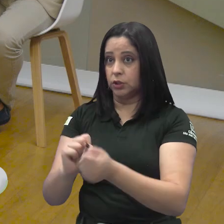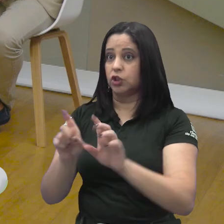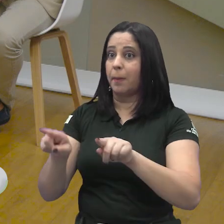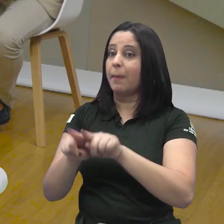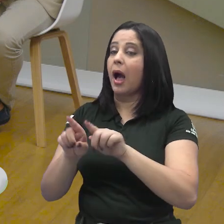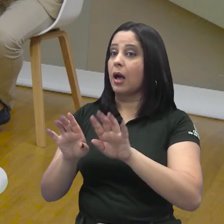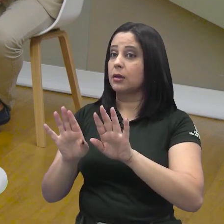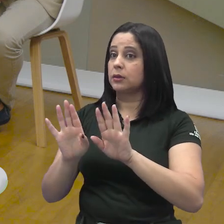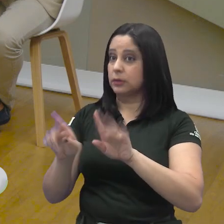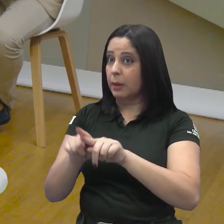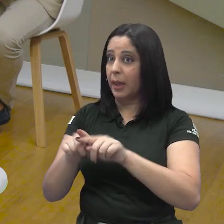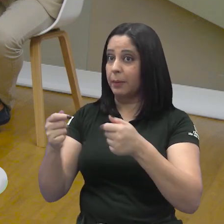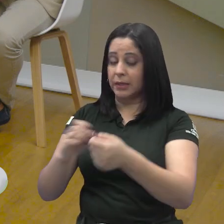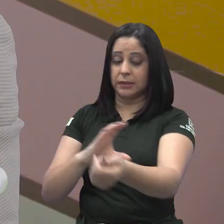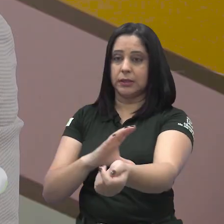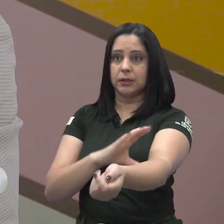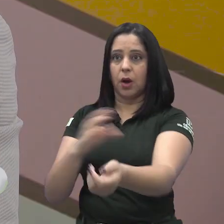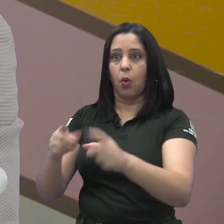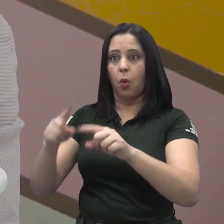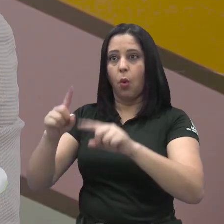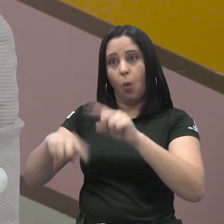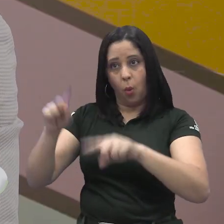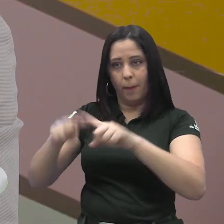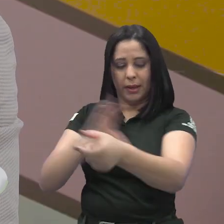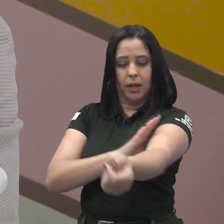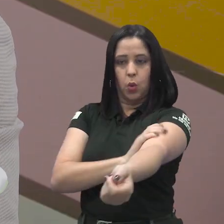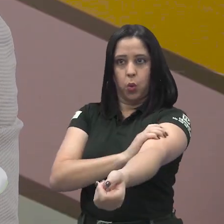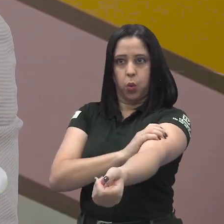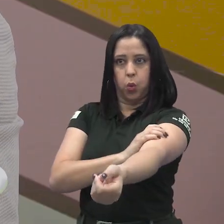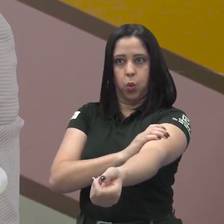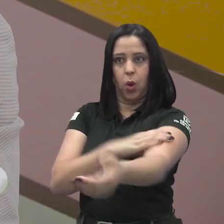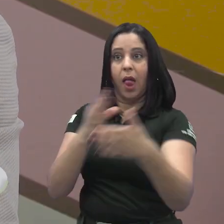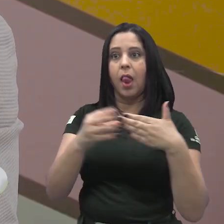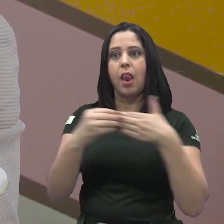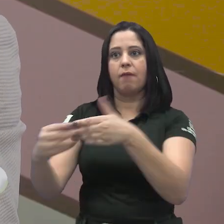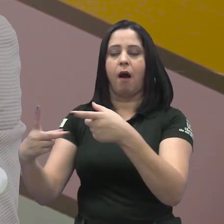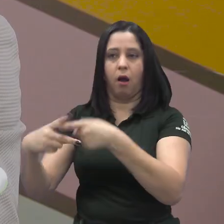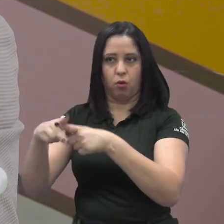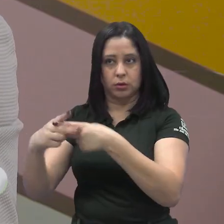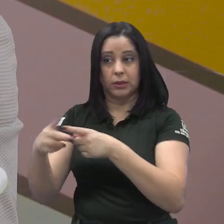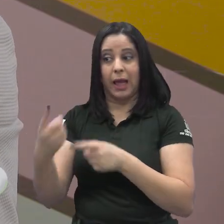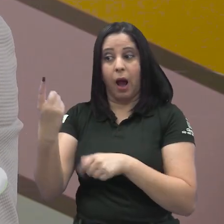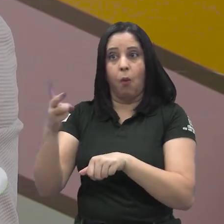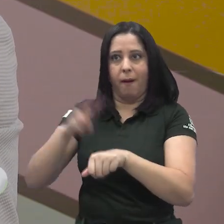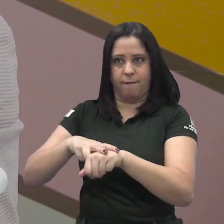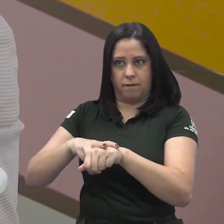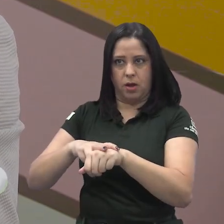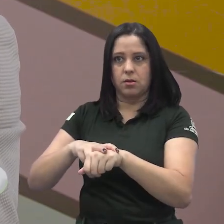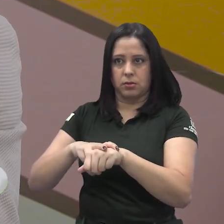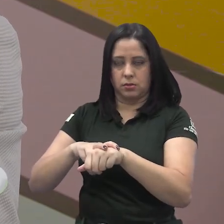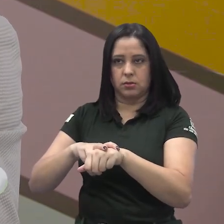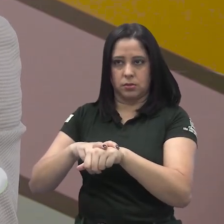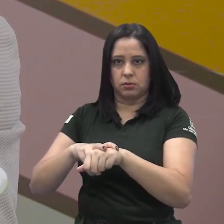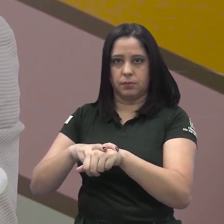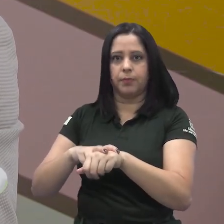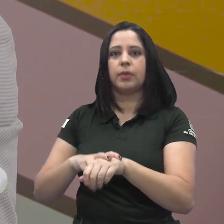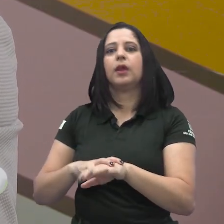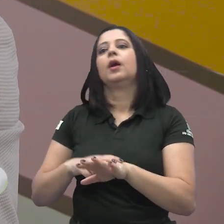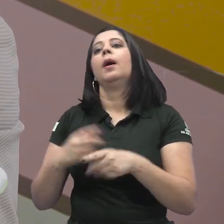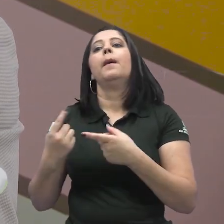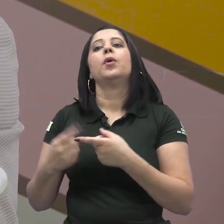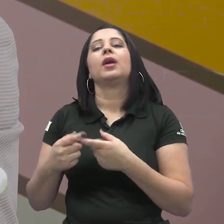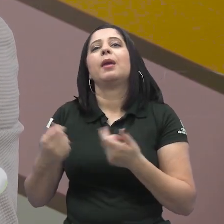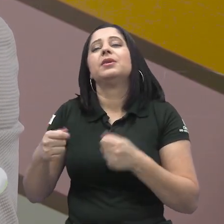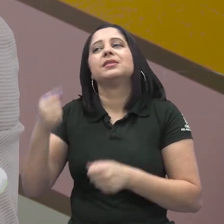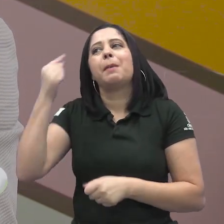essa calibragem. E é isso, assim, é pensar em formas que você pode melhorar a